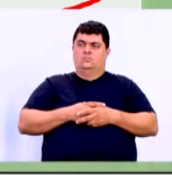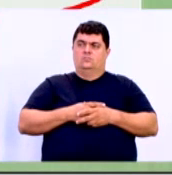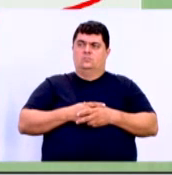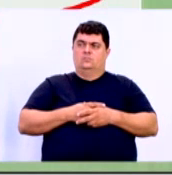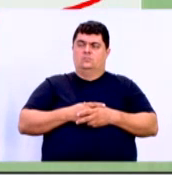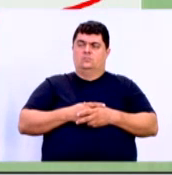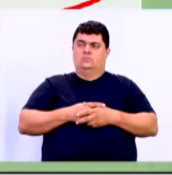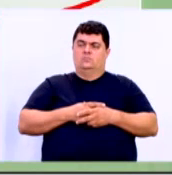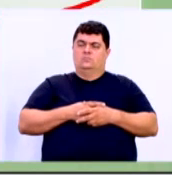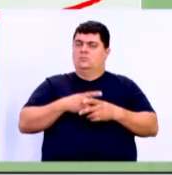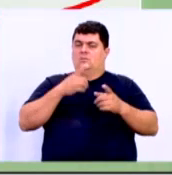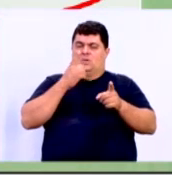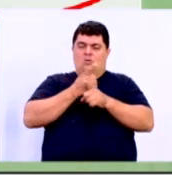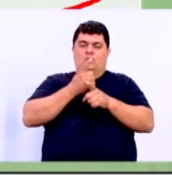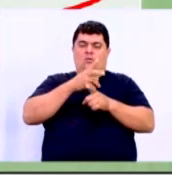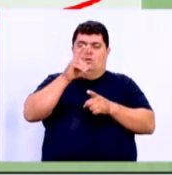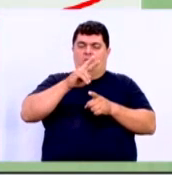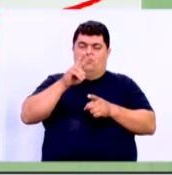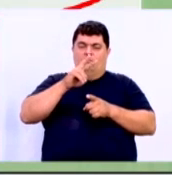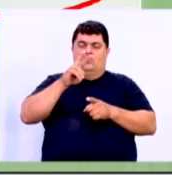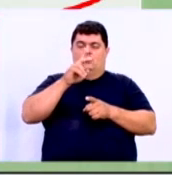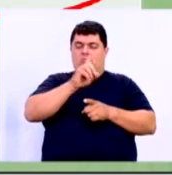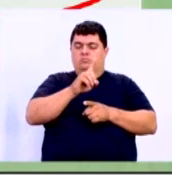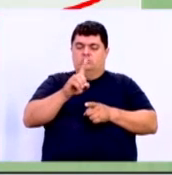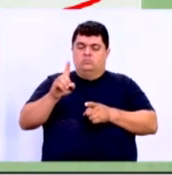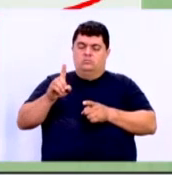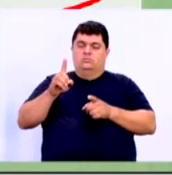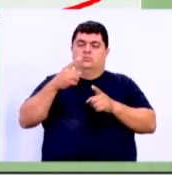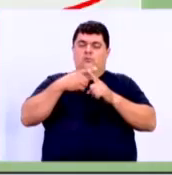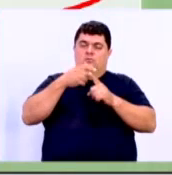achava o valor unitário, multiplicava por 1.000,